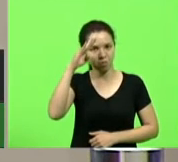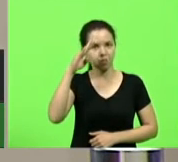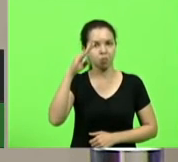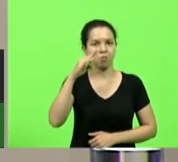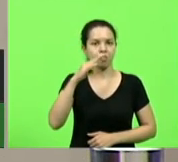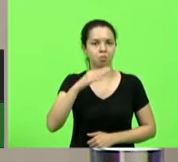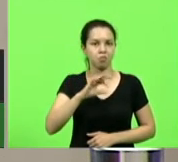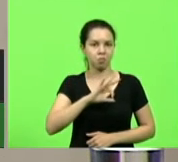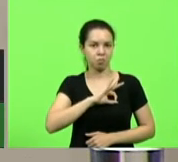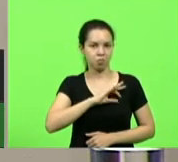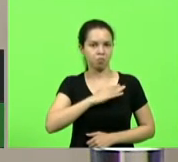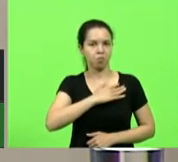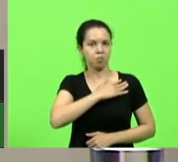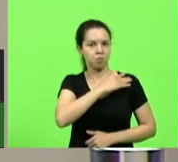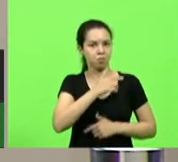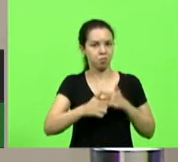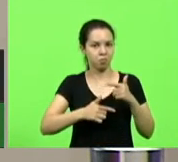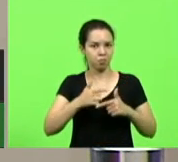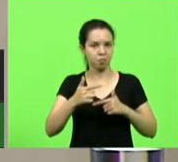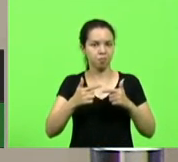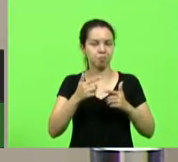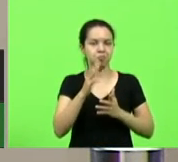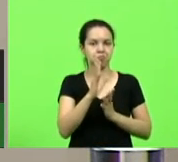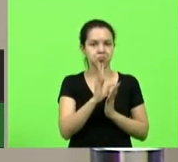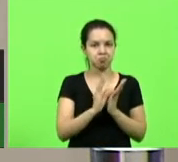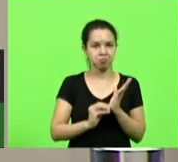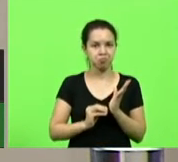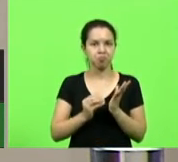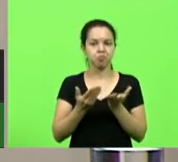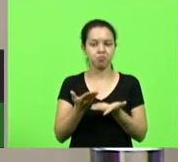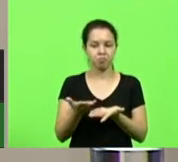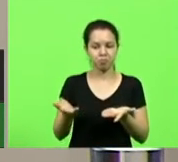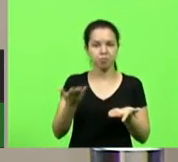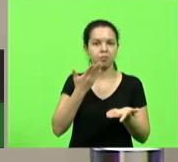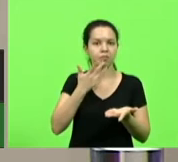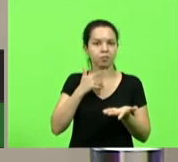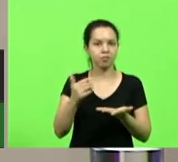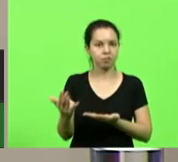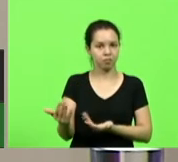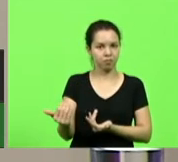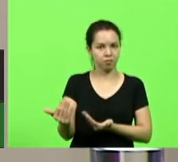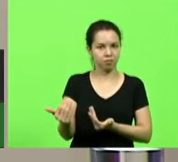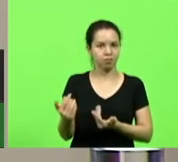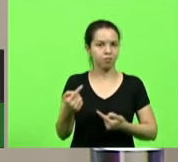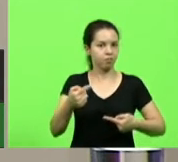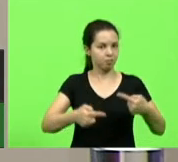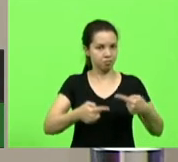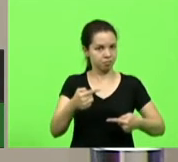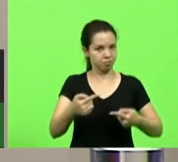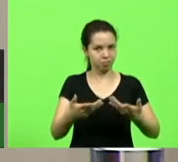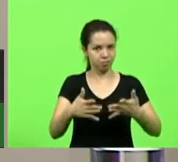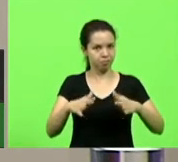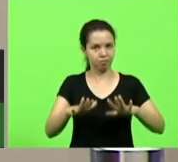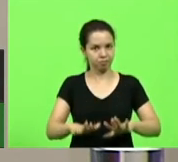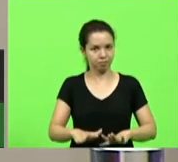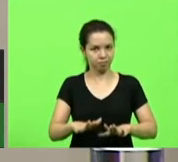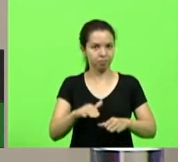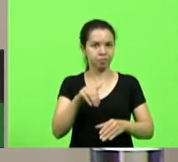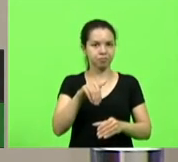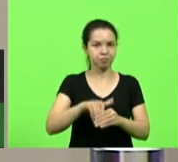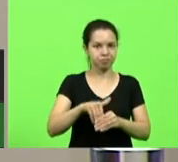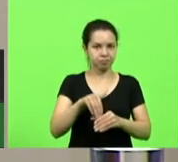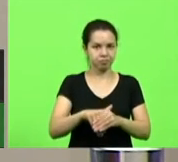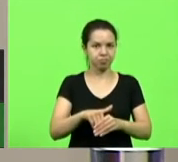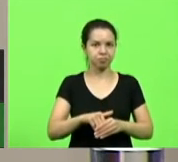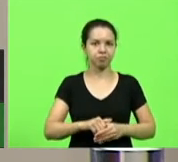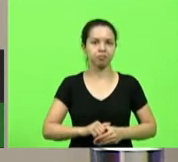excelente trabalho de exemplo que vem dando para as crianças e adolescentes. Em discussão? Não havendo quem queira discutir, em votação. Deputados